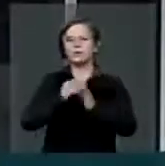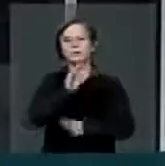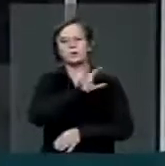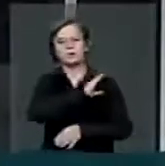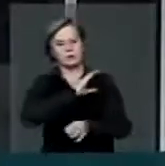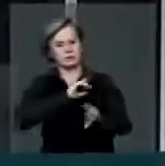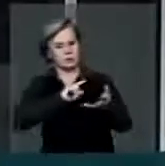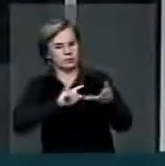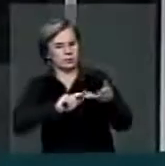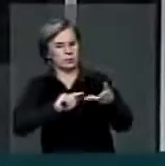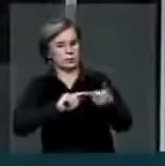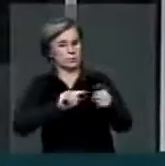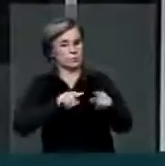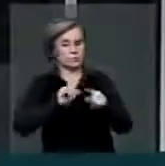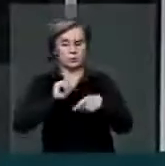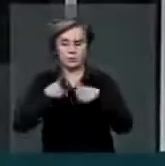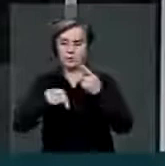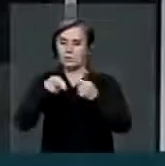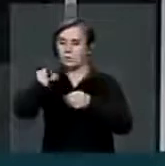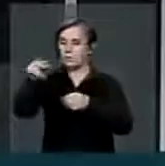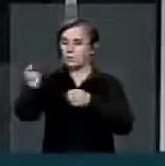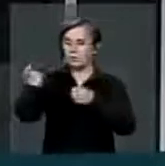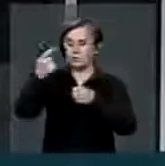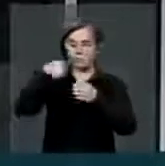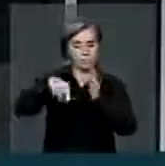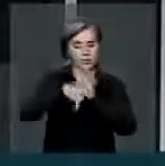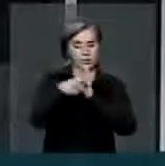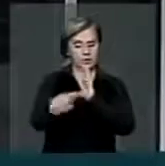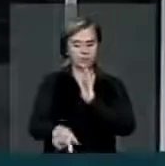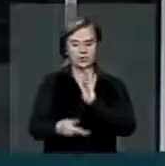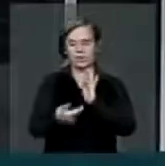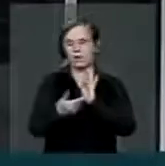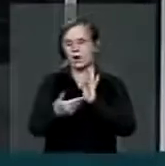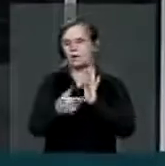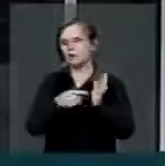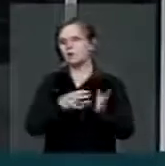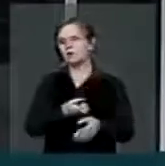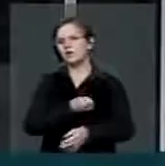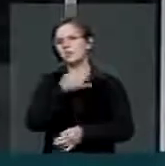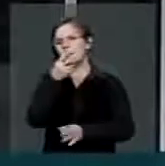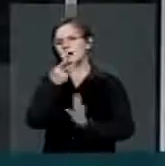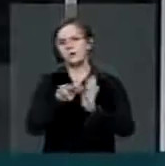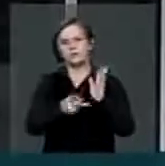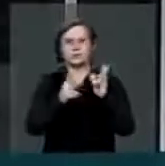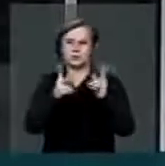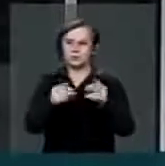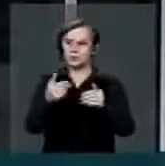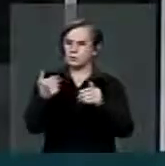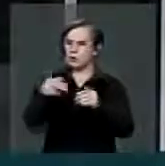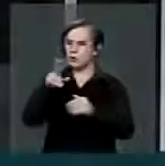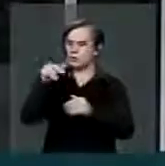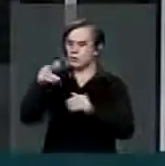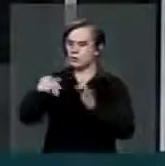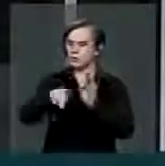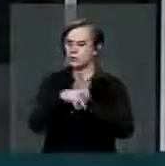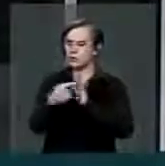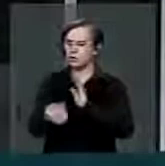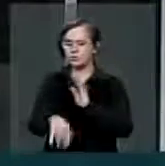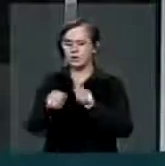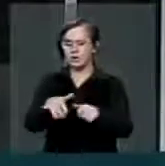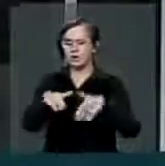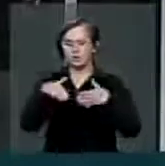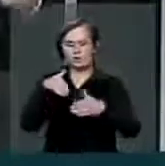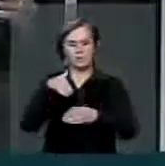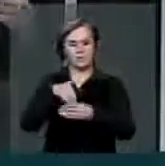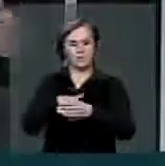e nunca vir a esse plenário. Aliás, temos milhares de projetos nessa situação. De autoria de um